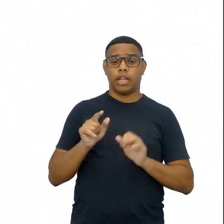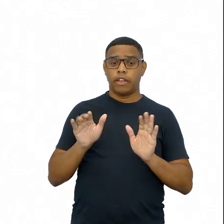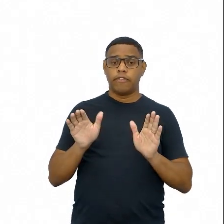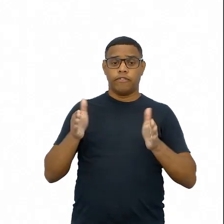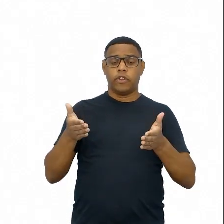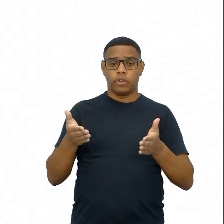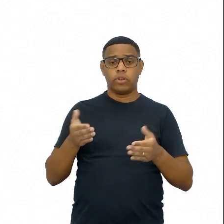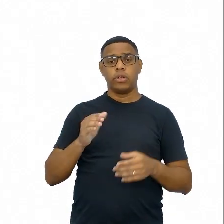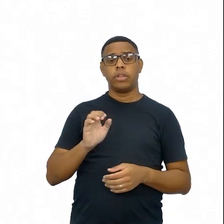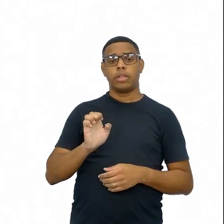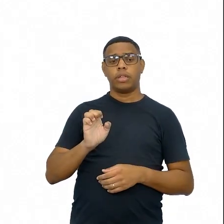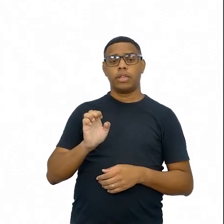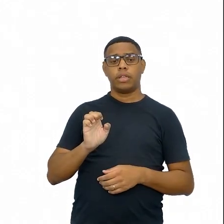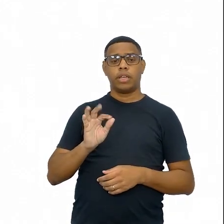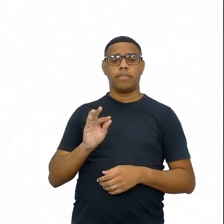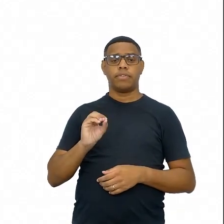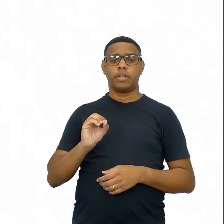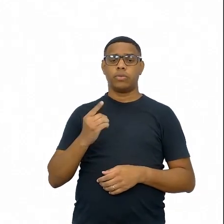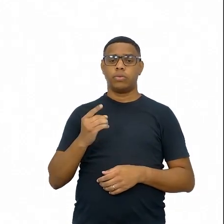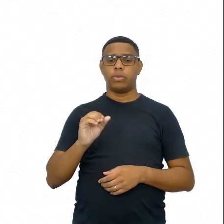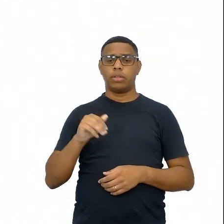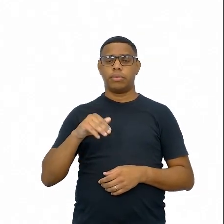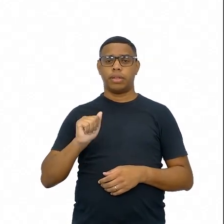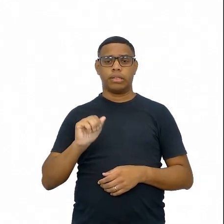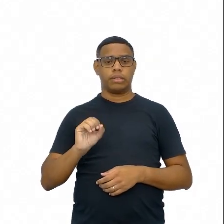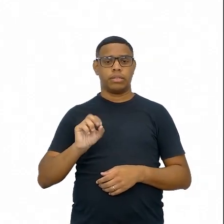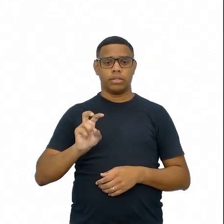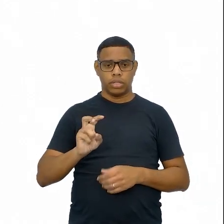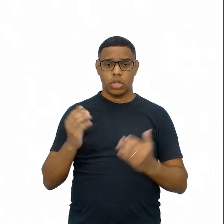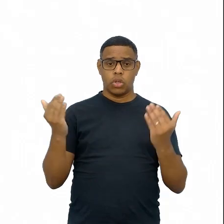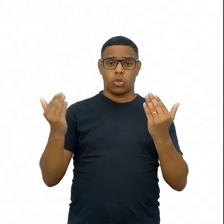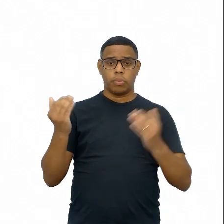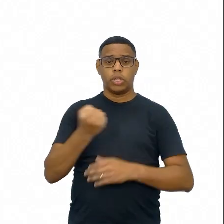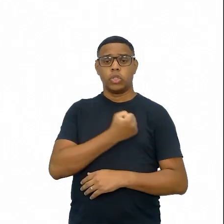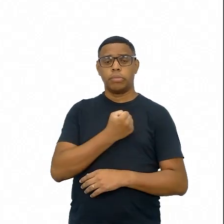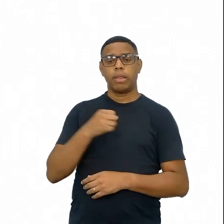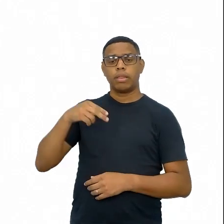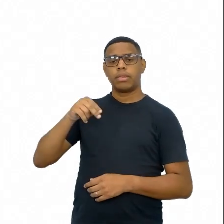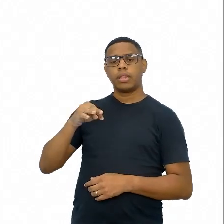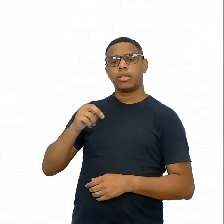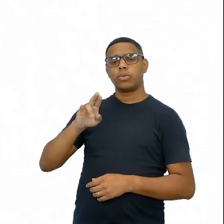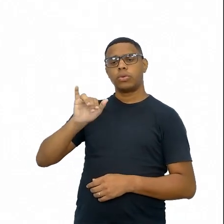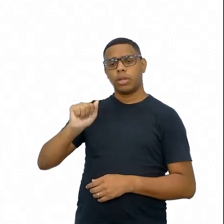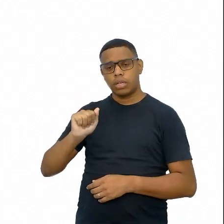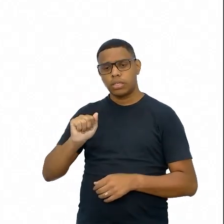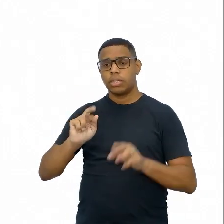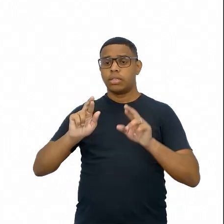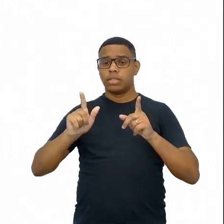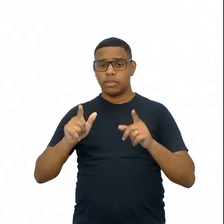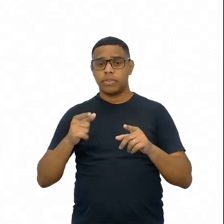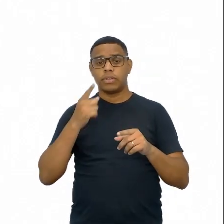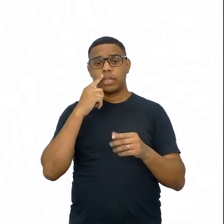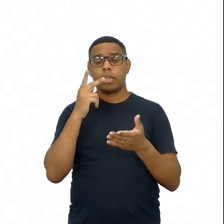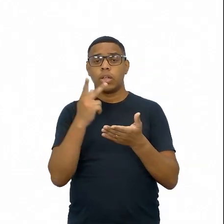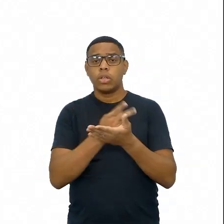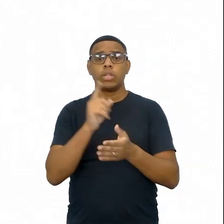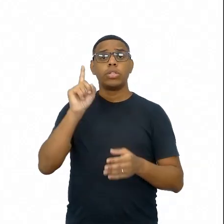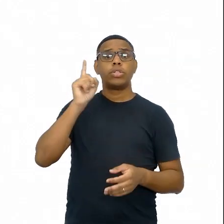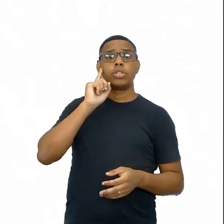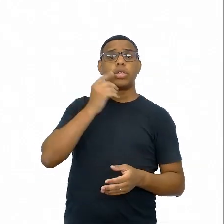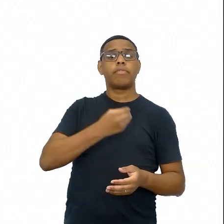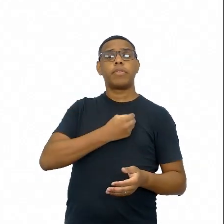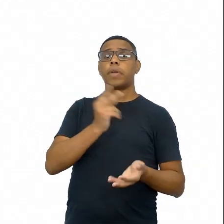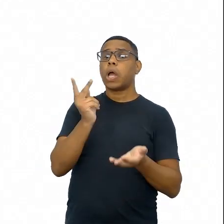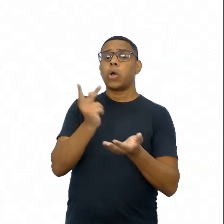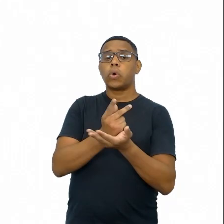a EF01MA05, comparar números naturais de até 2 ordens, né, em situações